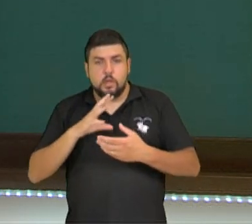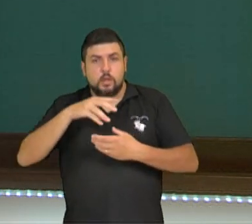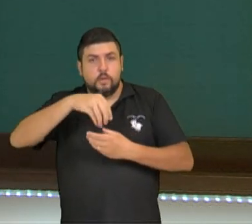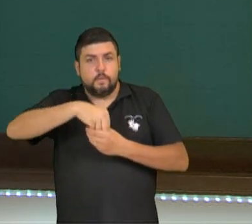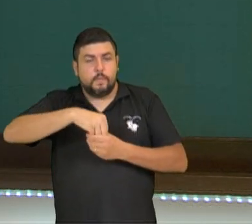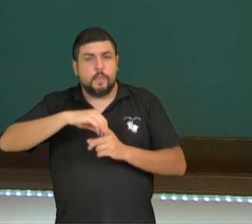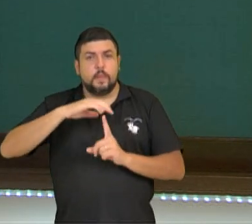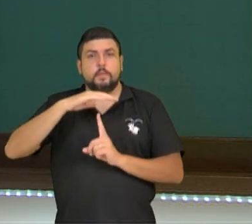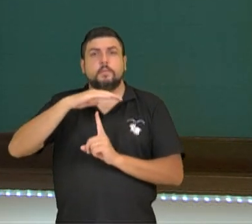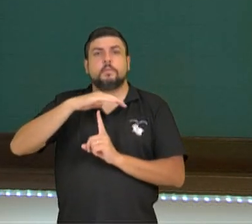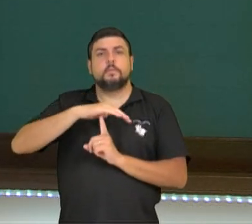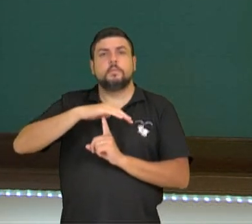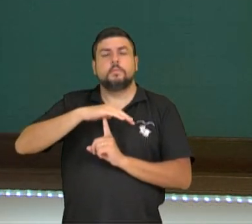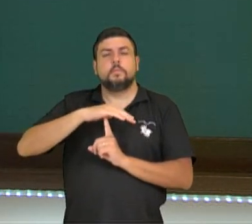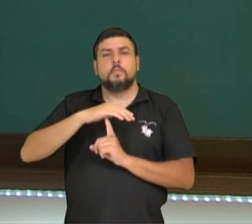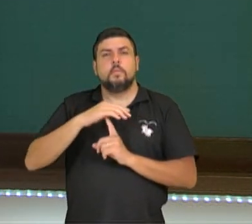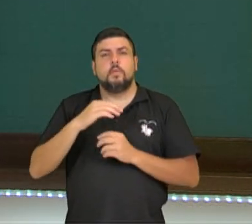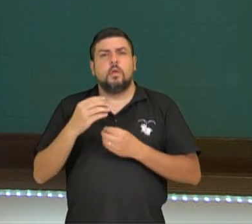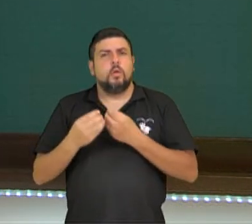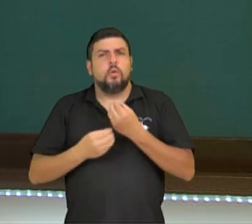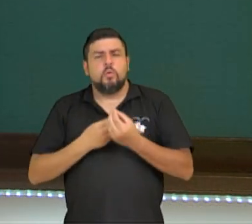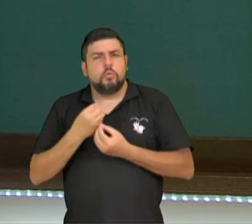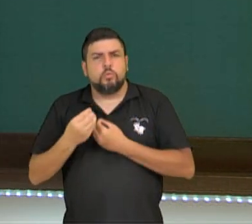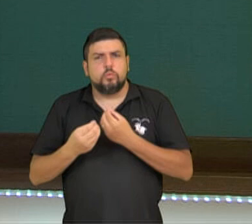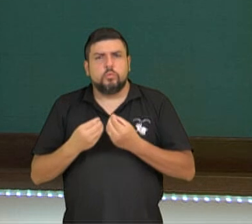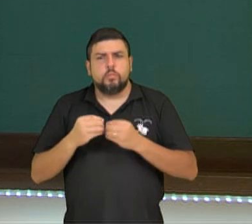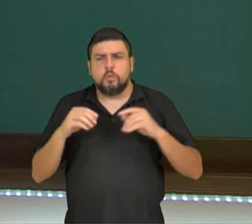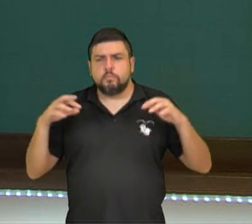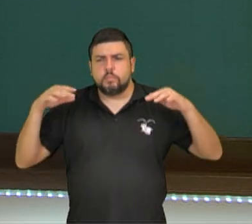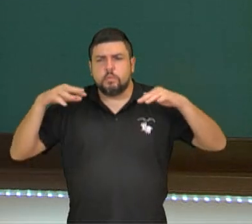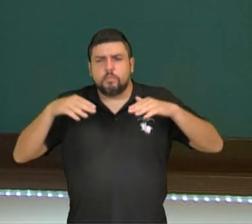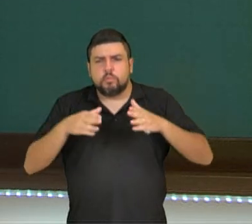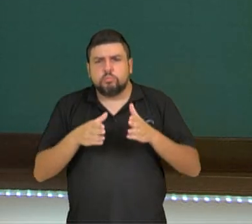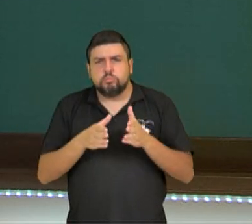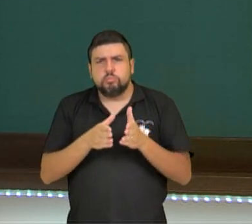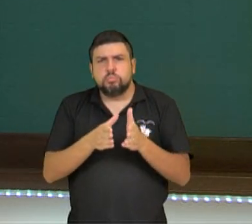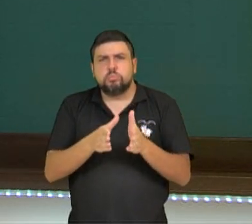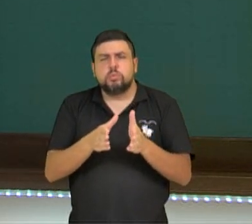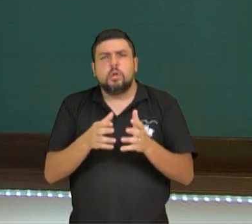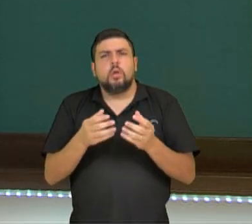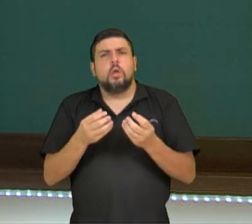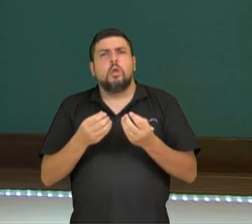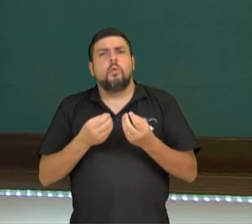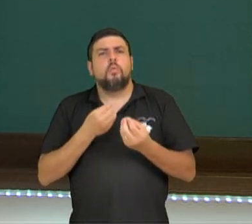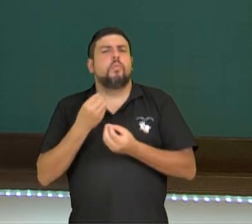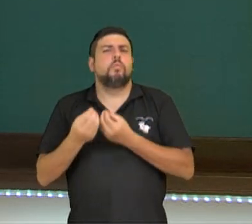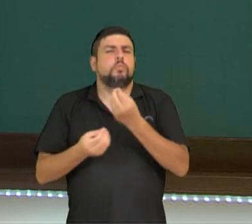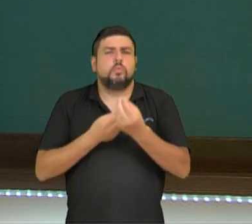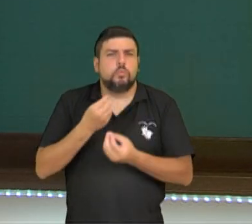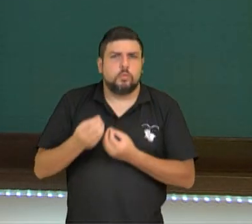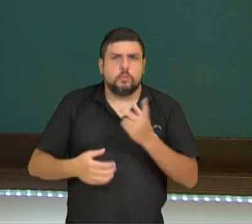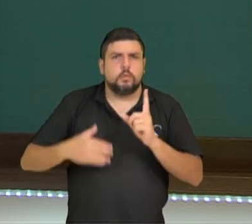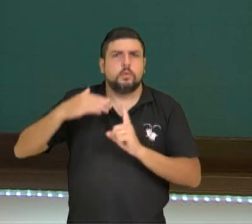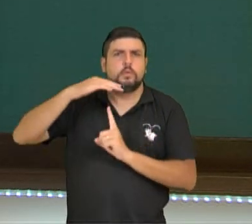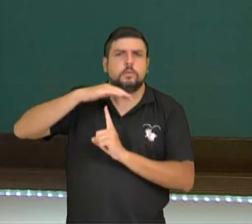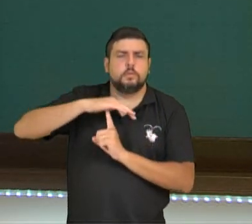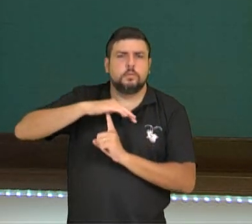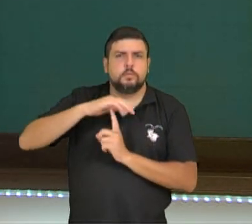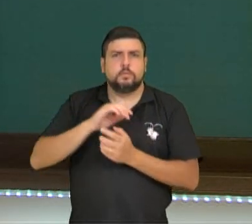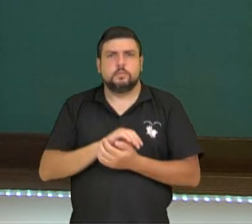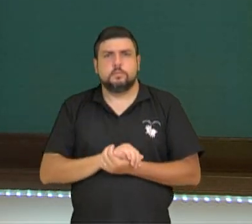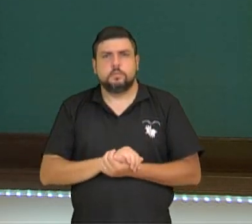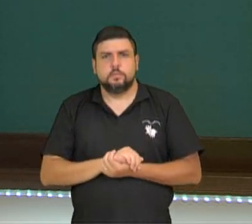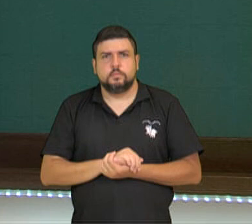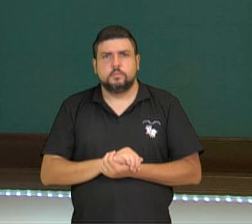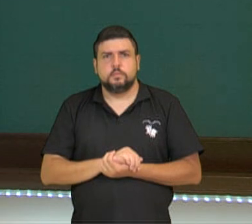está dividida a ideia da hidrografia? O que nós temos de características da hidrografia do estado do Paraná? Então,